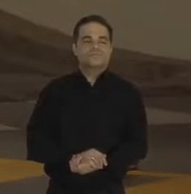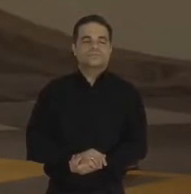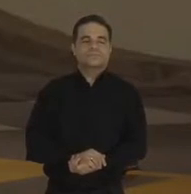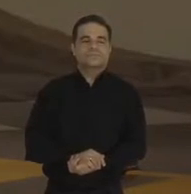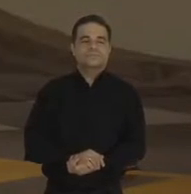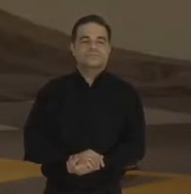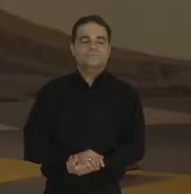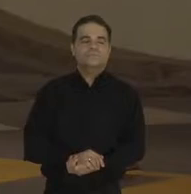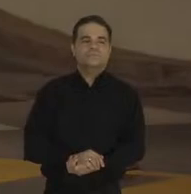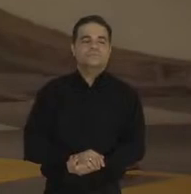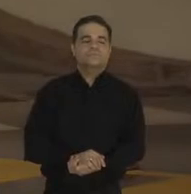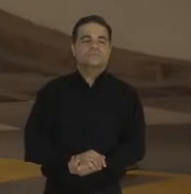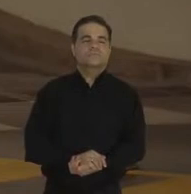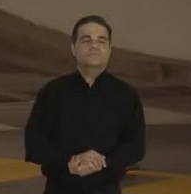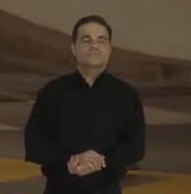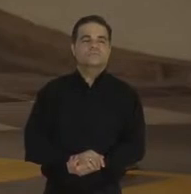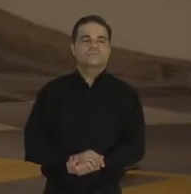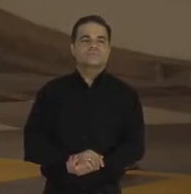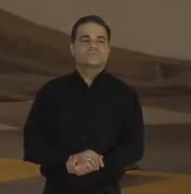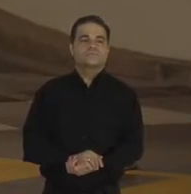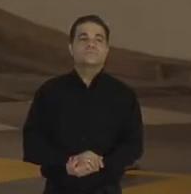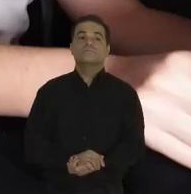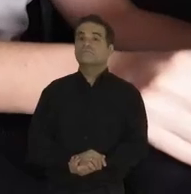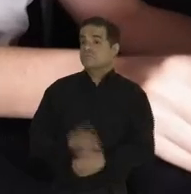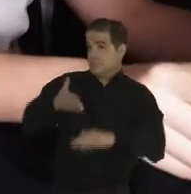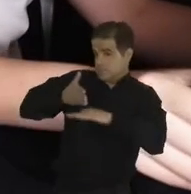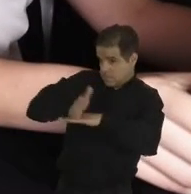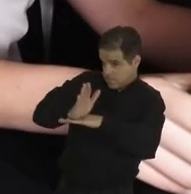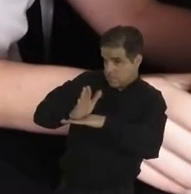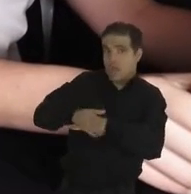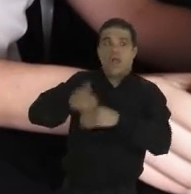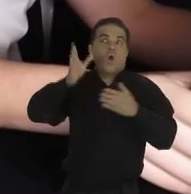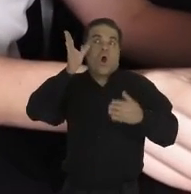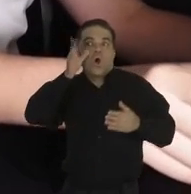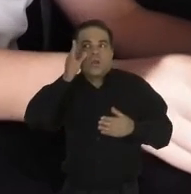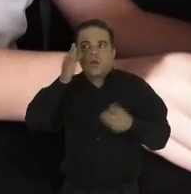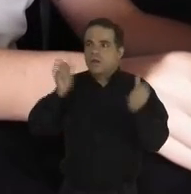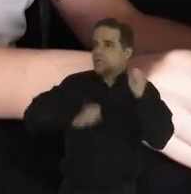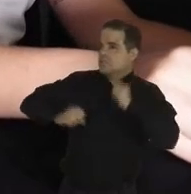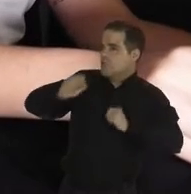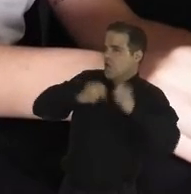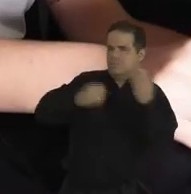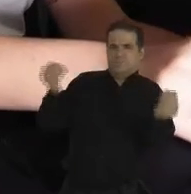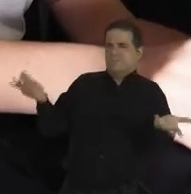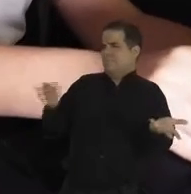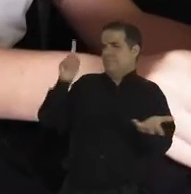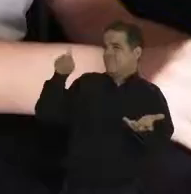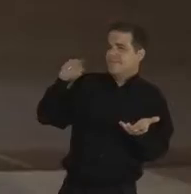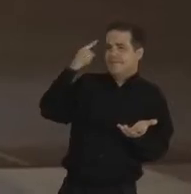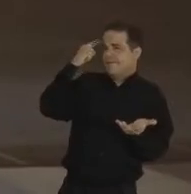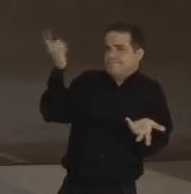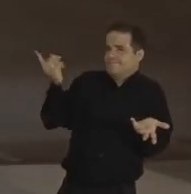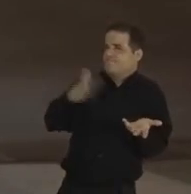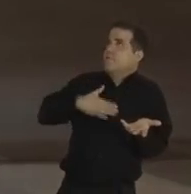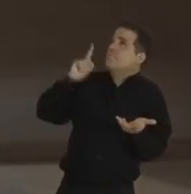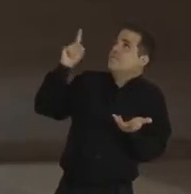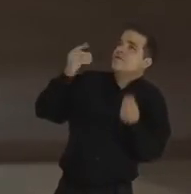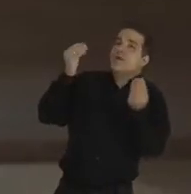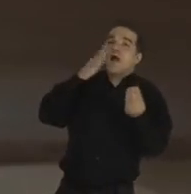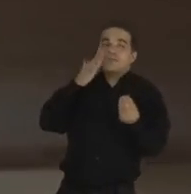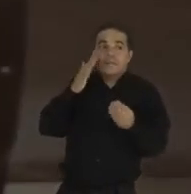é que vai passar eu tô curiosa ansiosa Ai meu Deus a